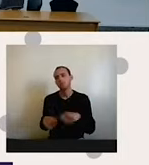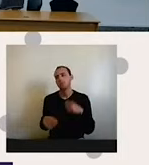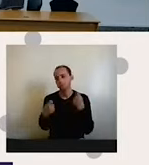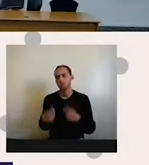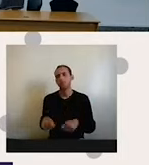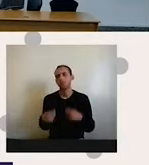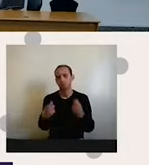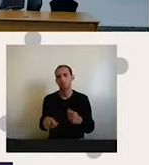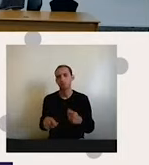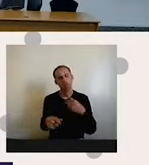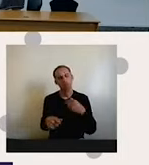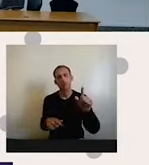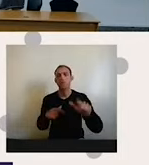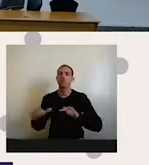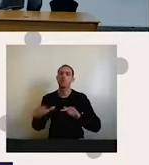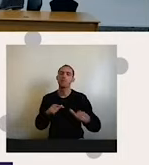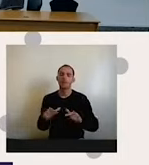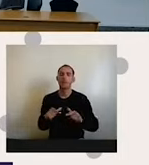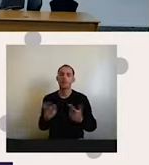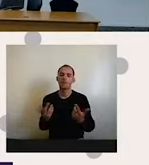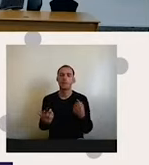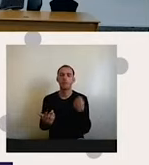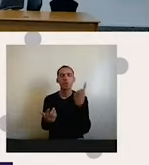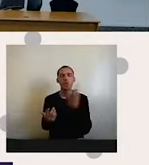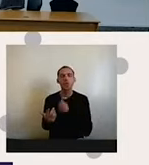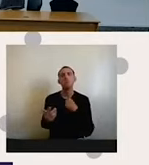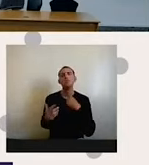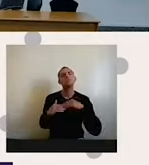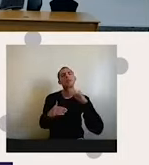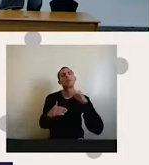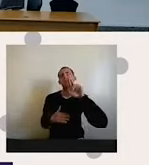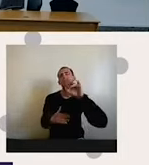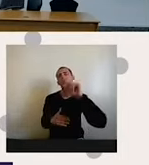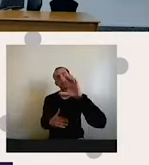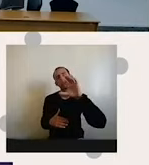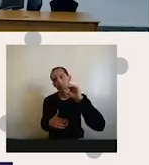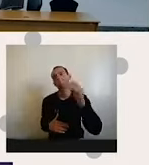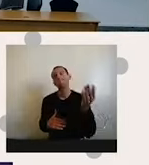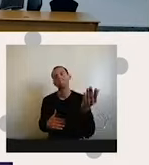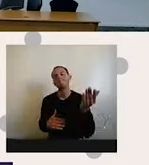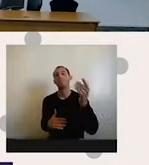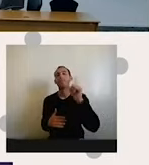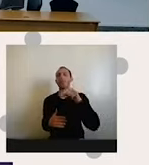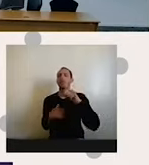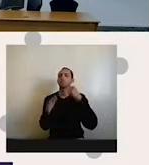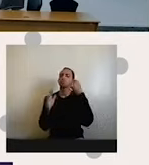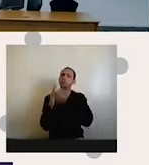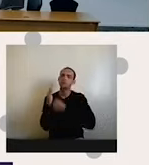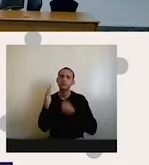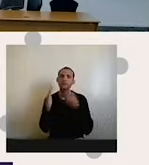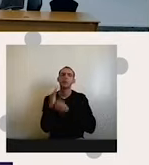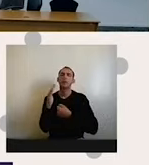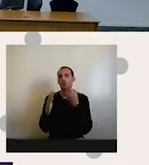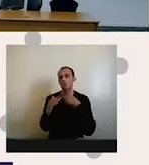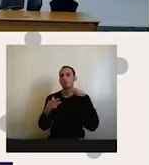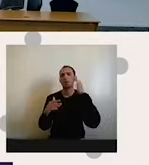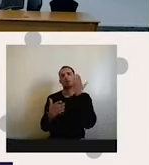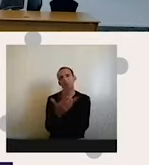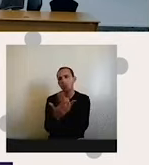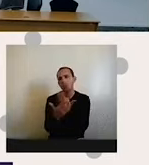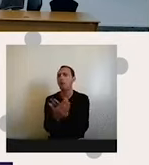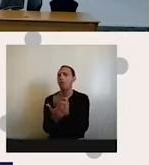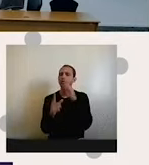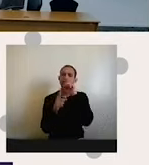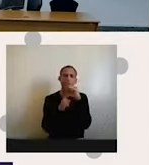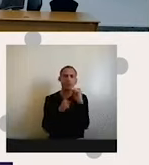de maior risco, botar uma lupa em cima, estudar e procurar soluções para começar. Se a gente começar com onde o problema